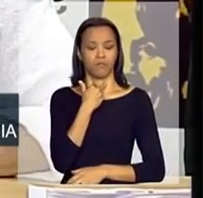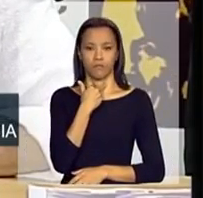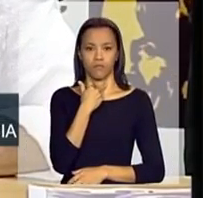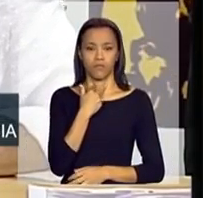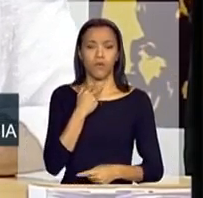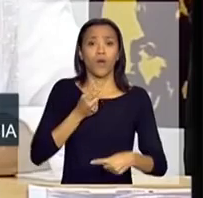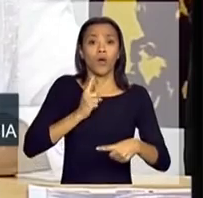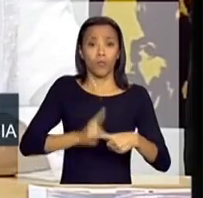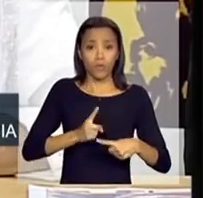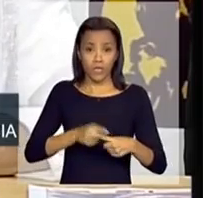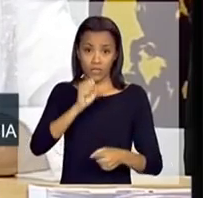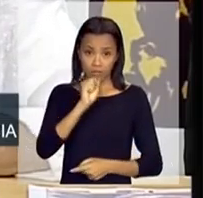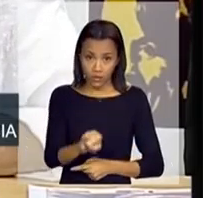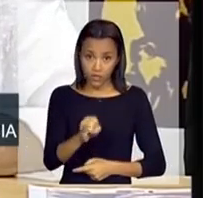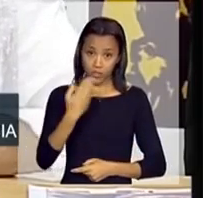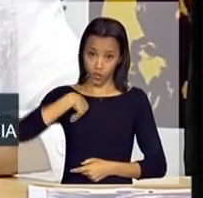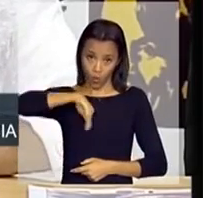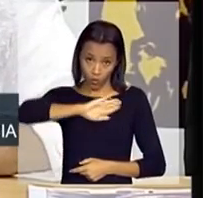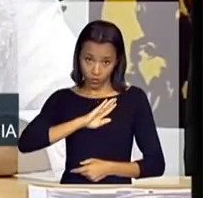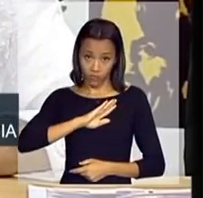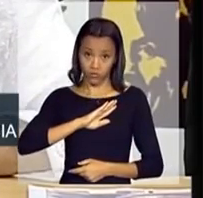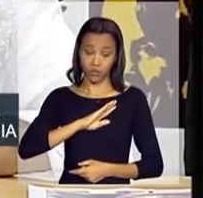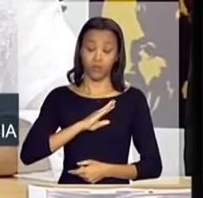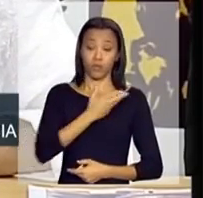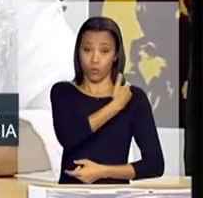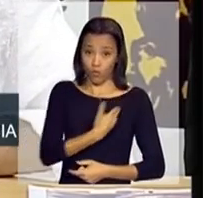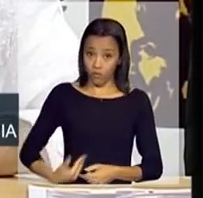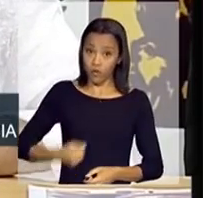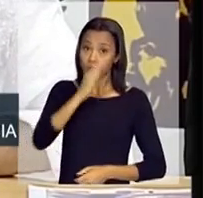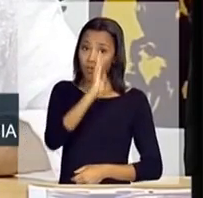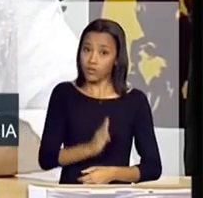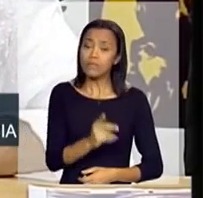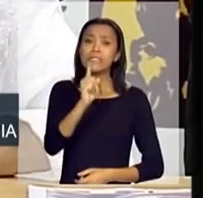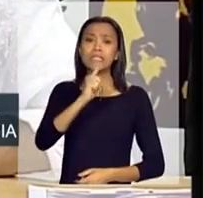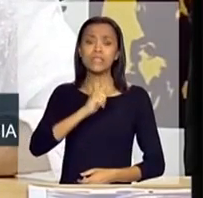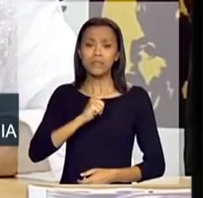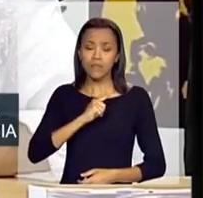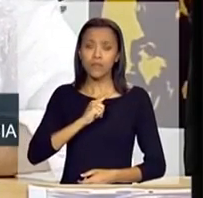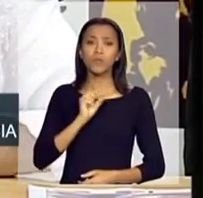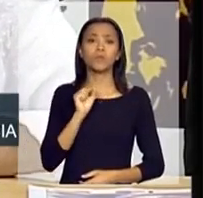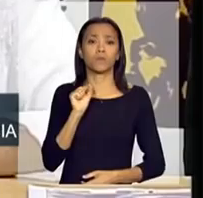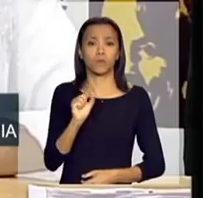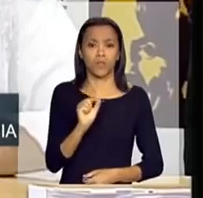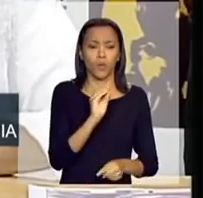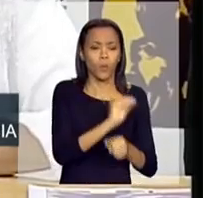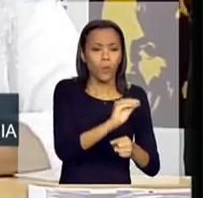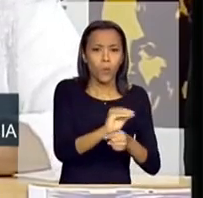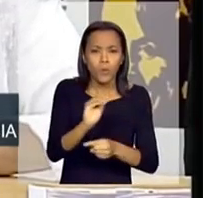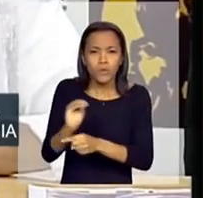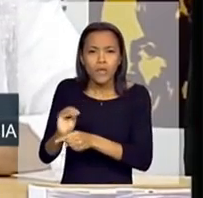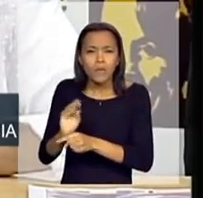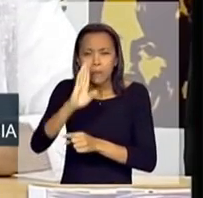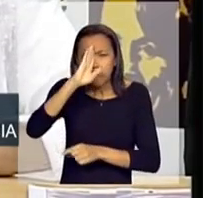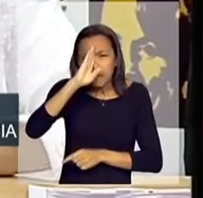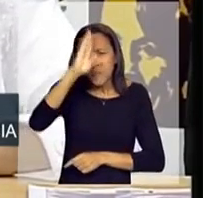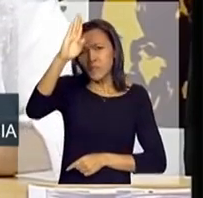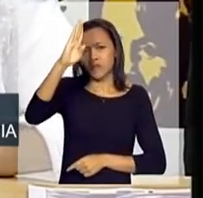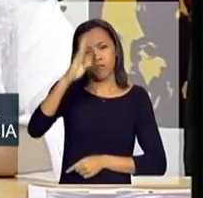Porque se, por um lado, nós, do governo brasileiro, temos um cuidado prioritário com